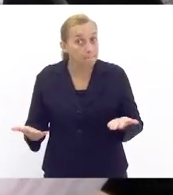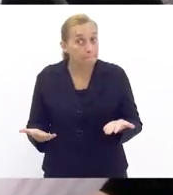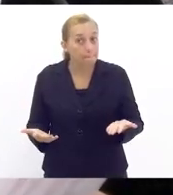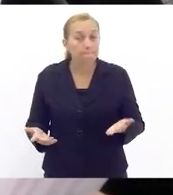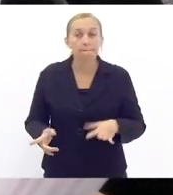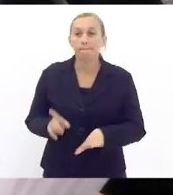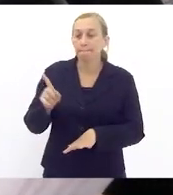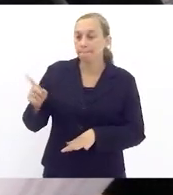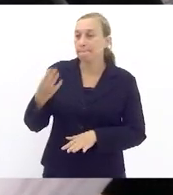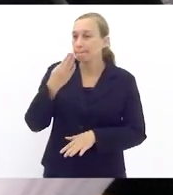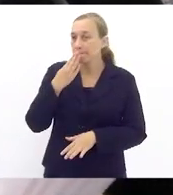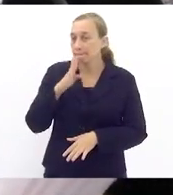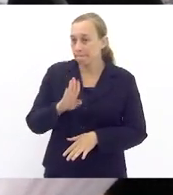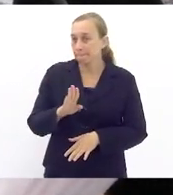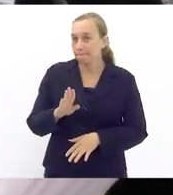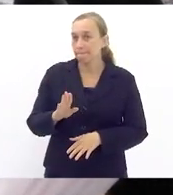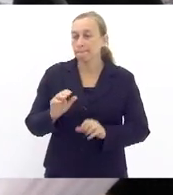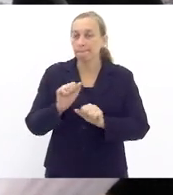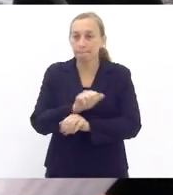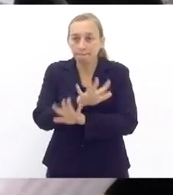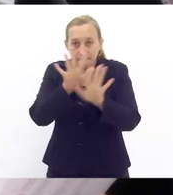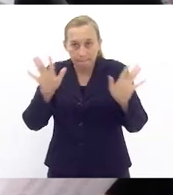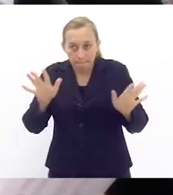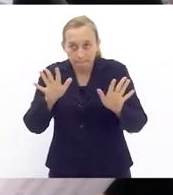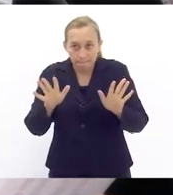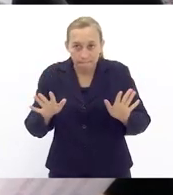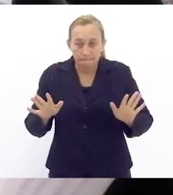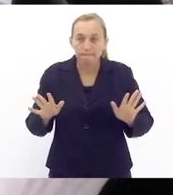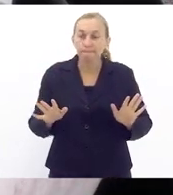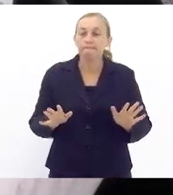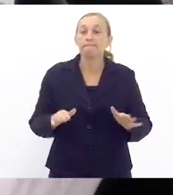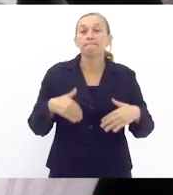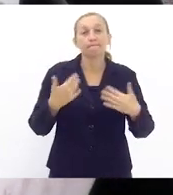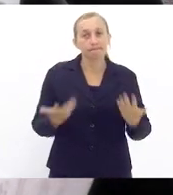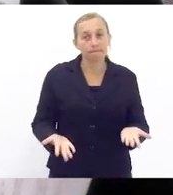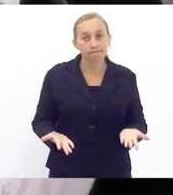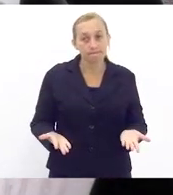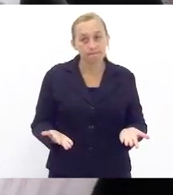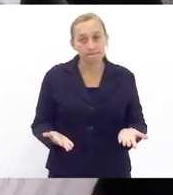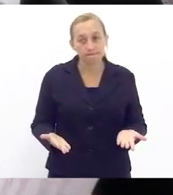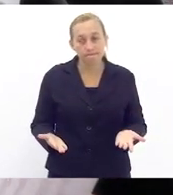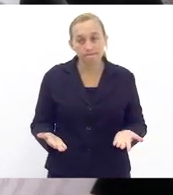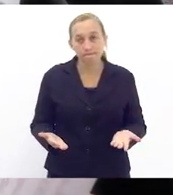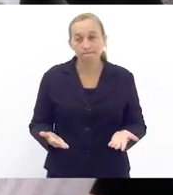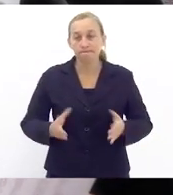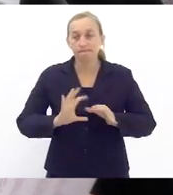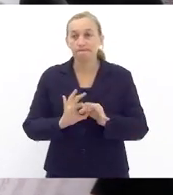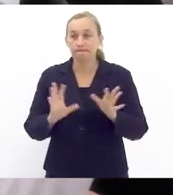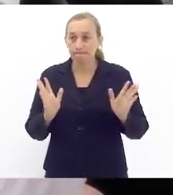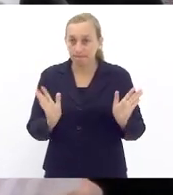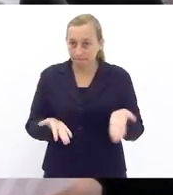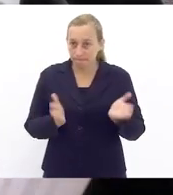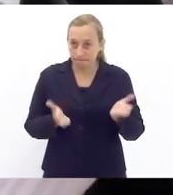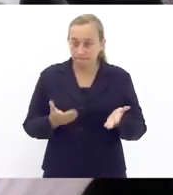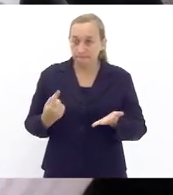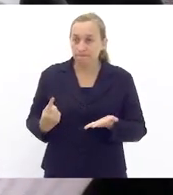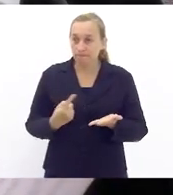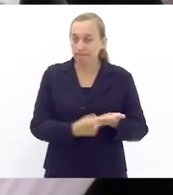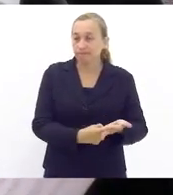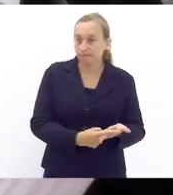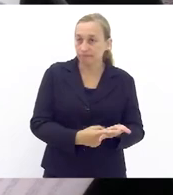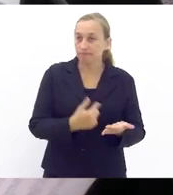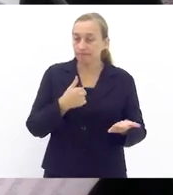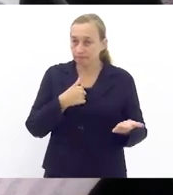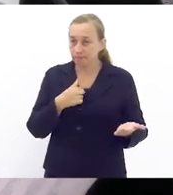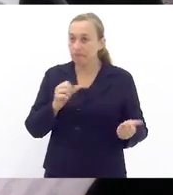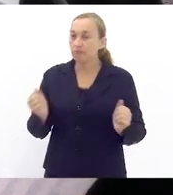aqui se comprometeu a mostrar transparência dessa atualização então uma das deliberações de hoje me comprometo com isso